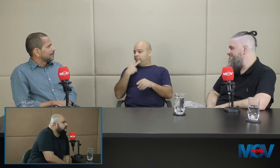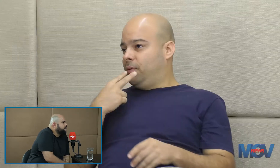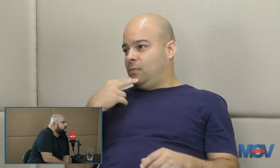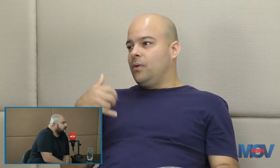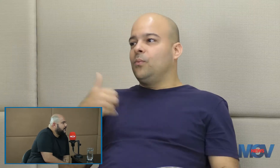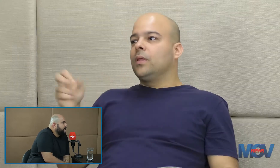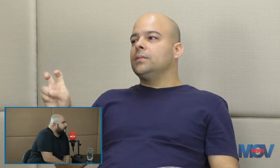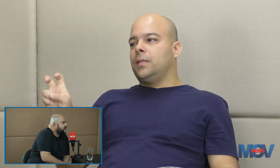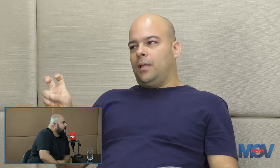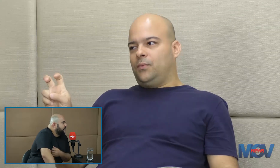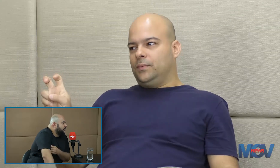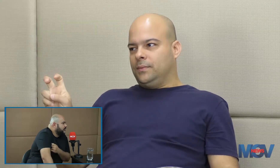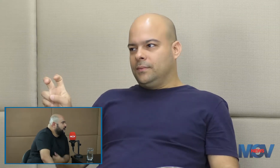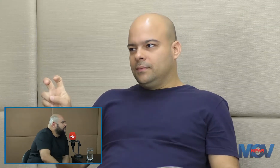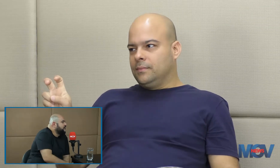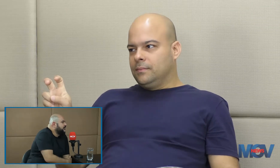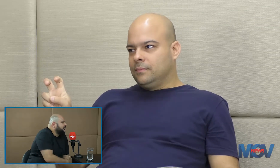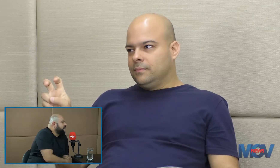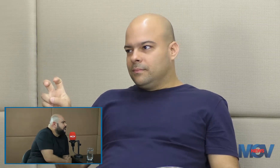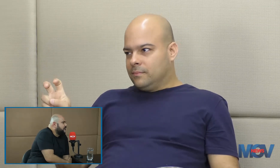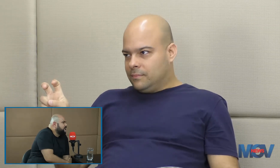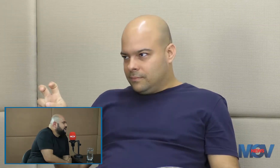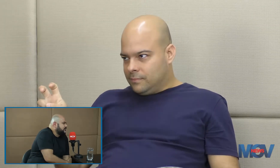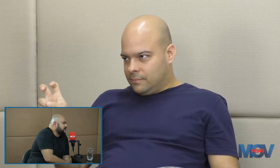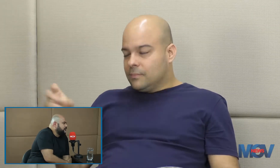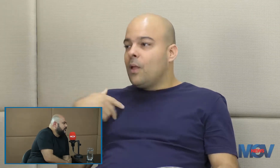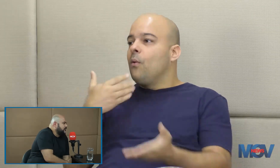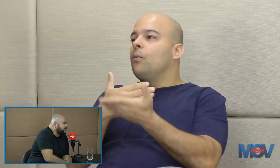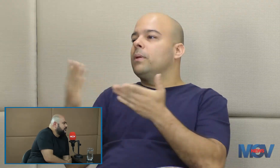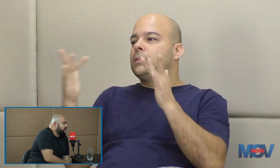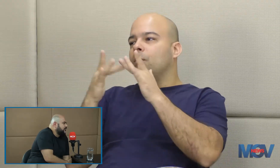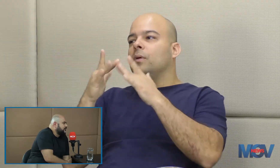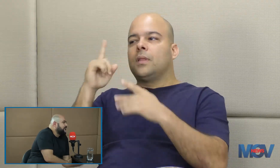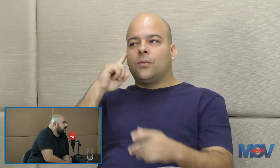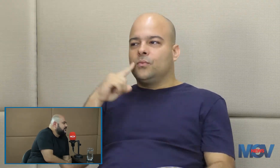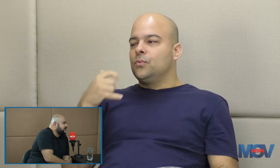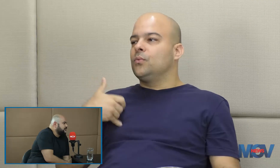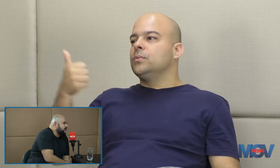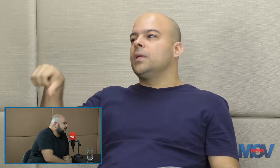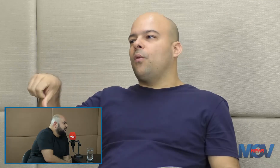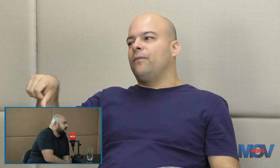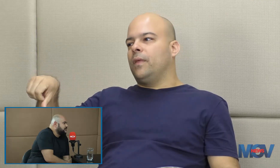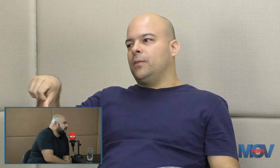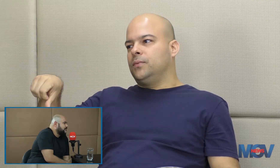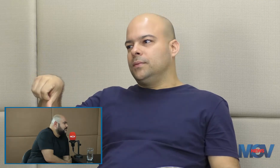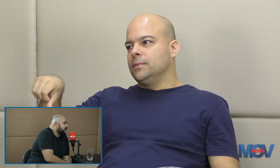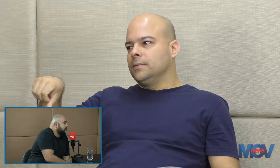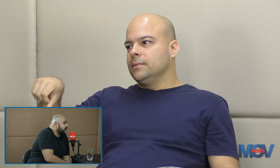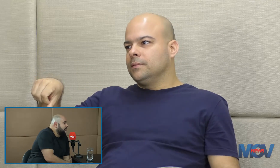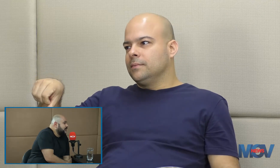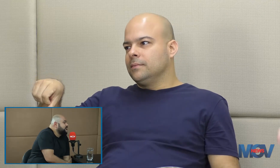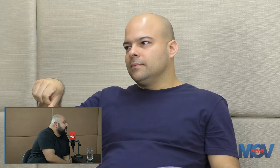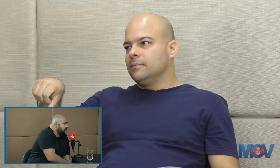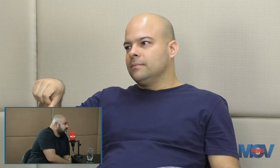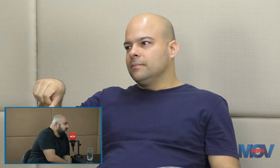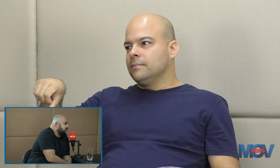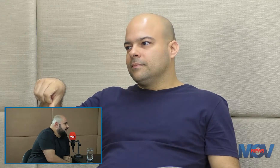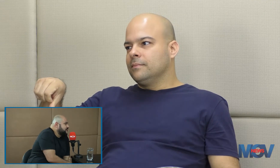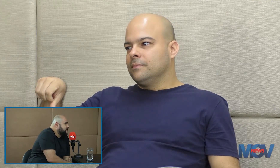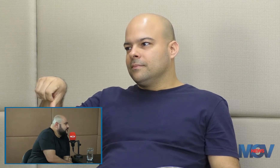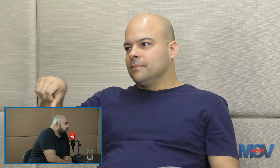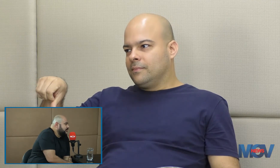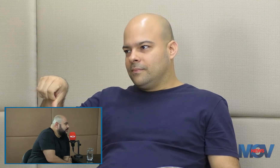Bom, eu mudei para Vitória em 5 anos já, na idade de 5 anos. Eu tinha